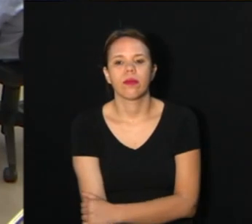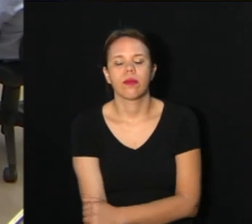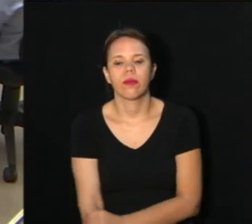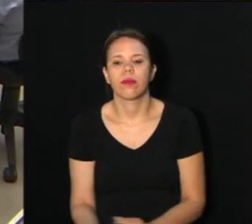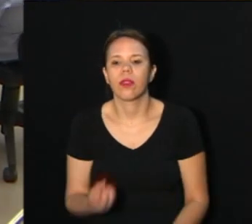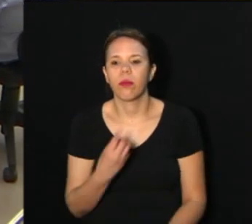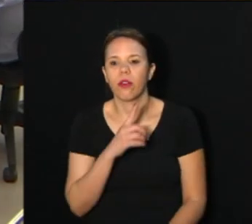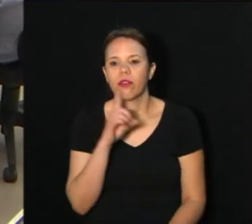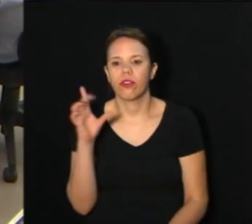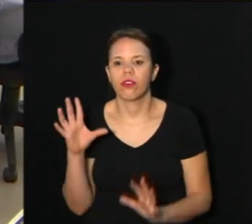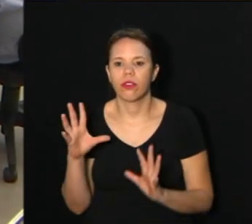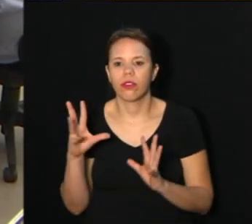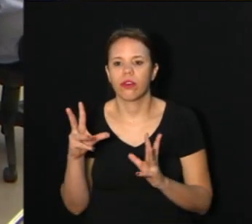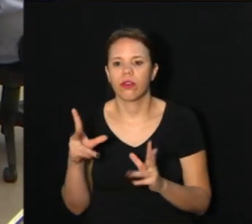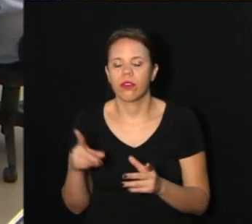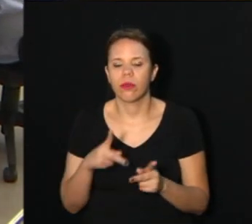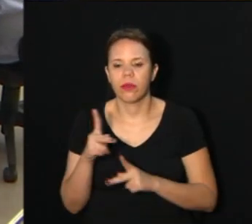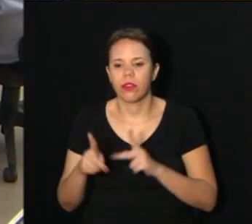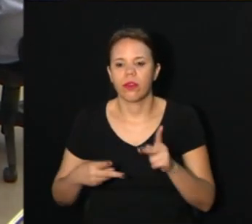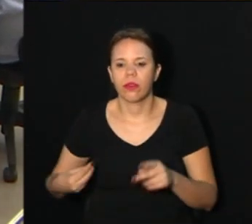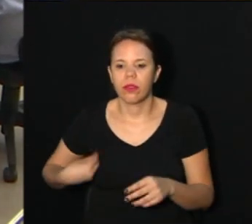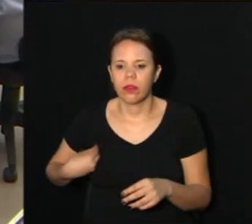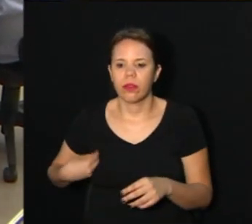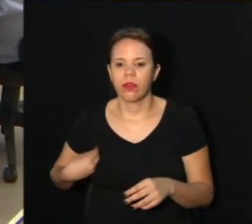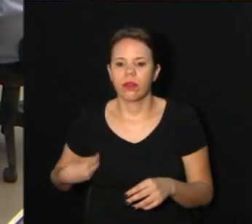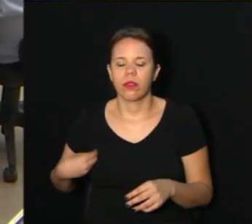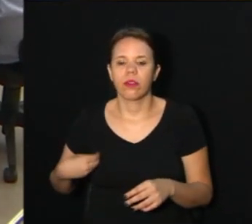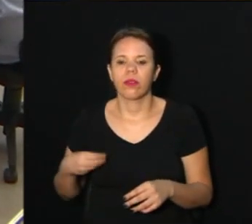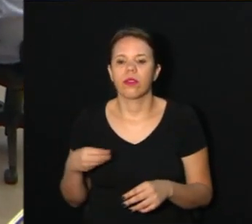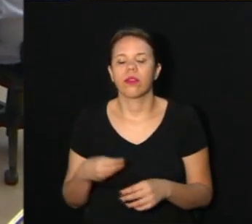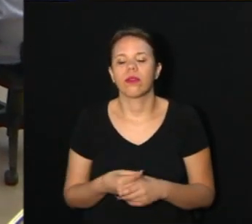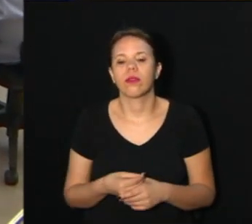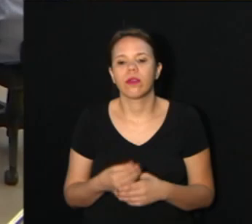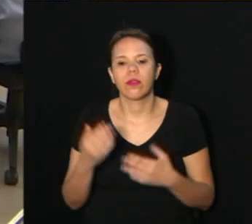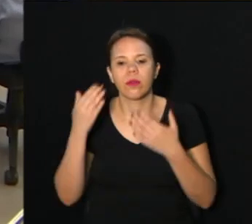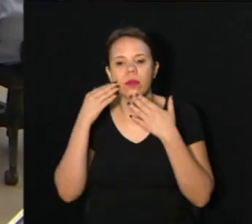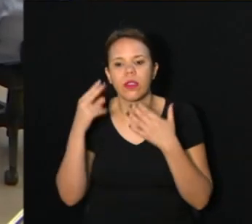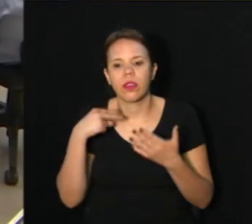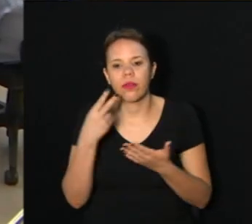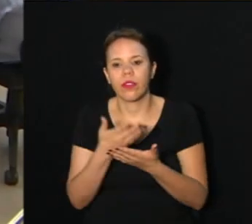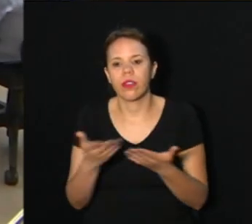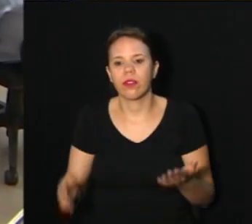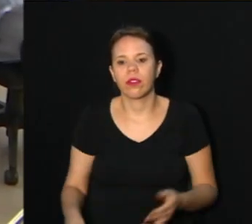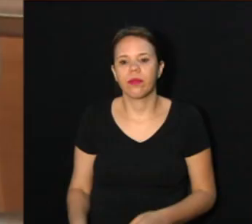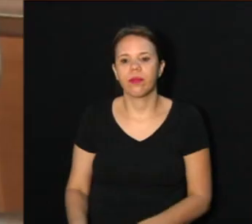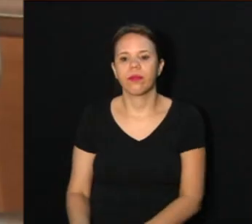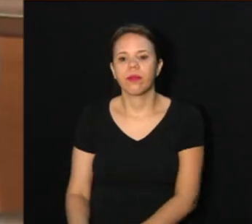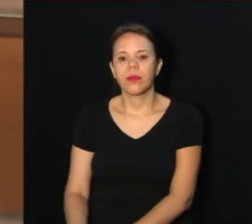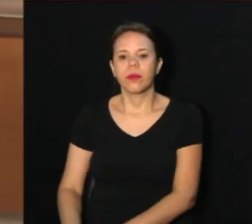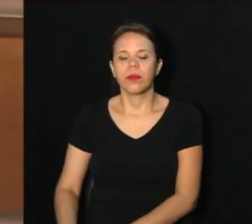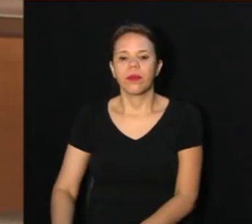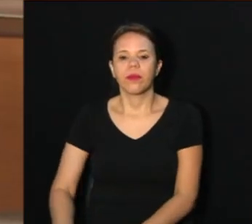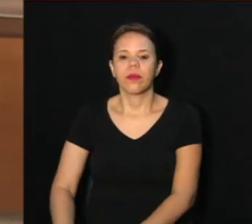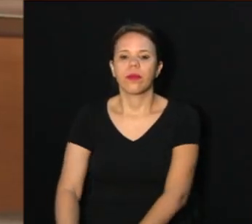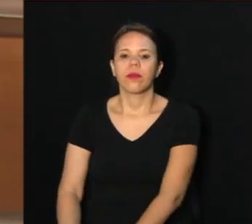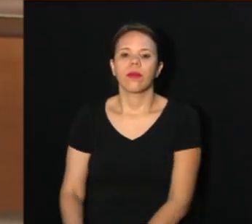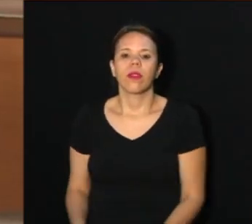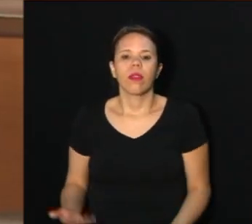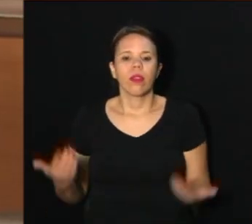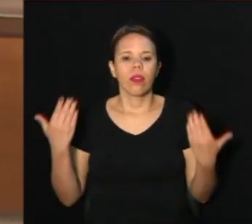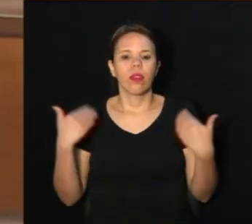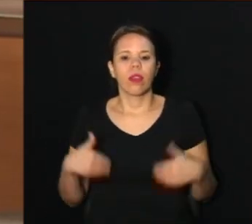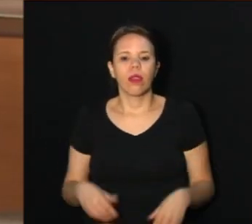Bom dia a todos os presentes, excelentíssimos senhores vereadores. Estou aqui como